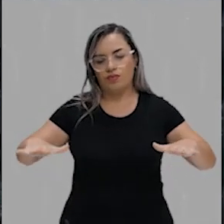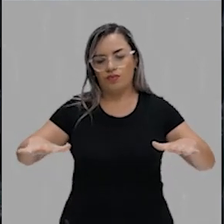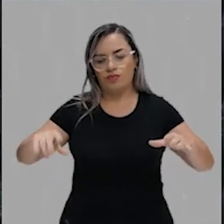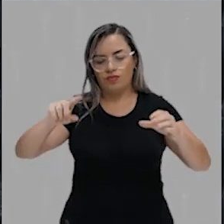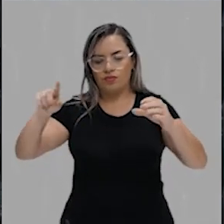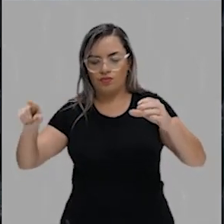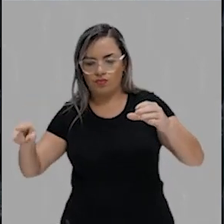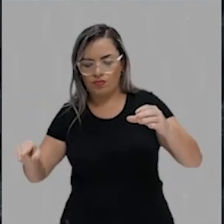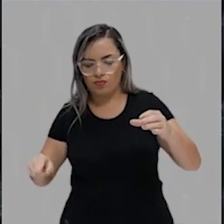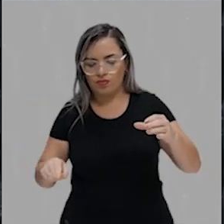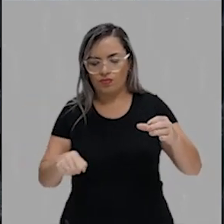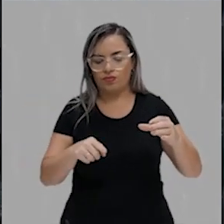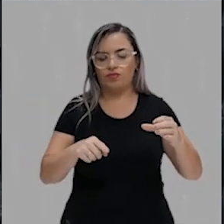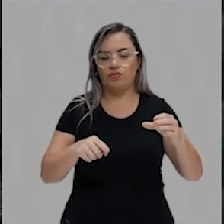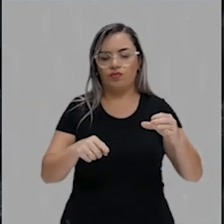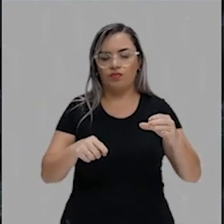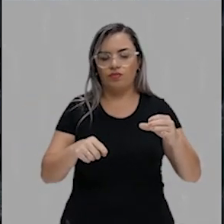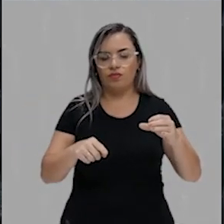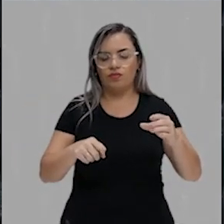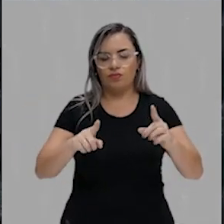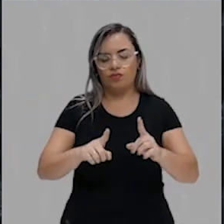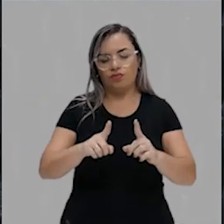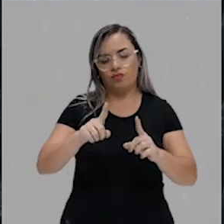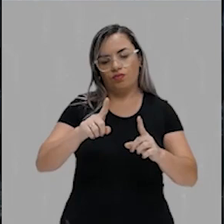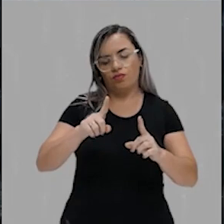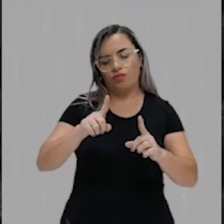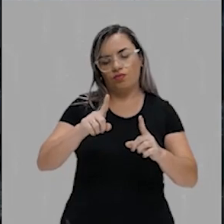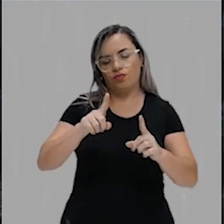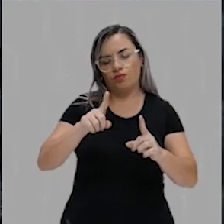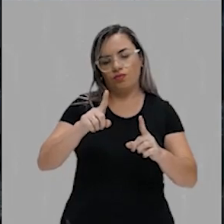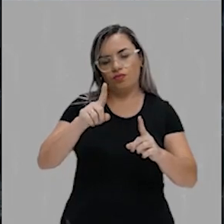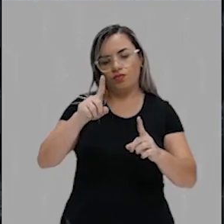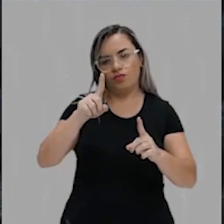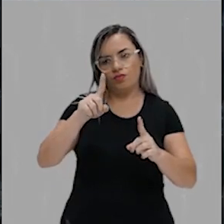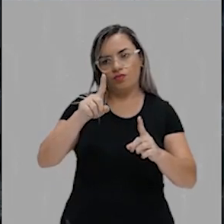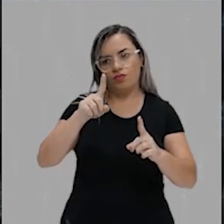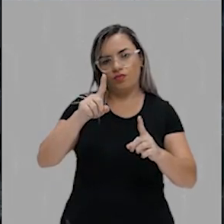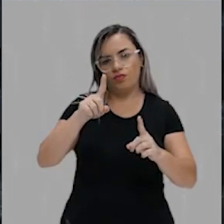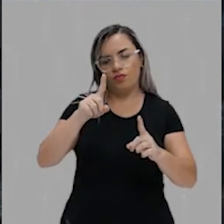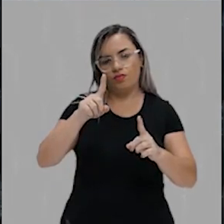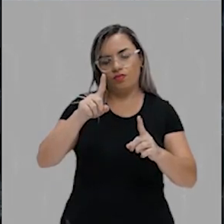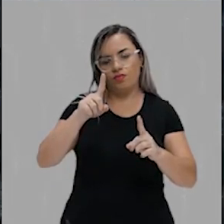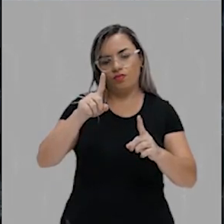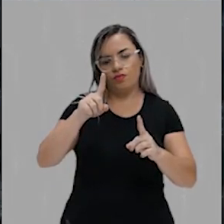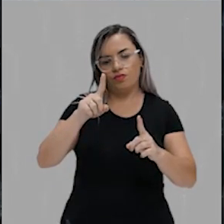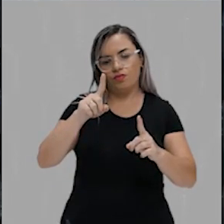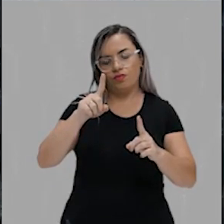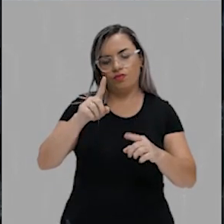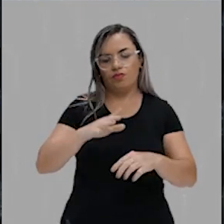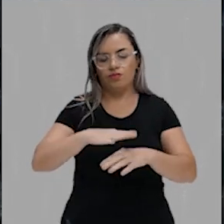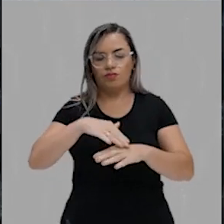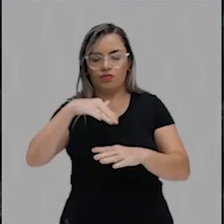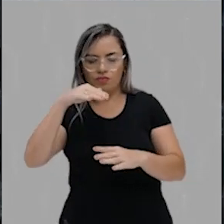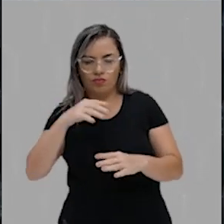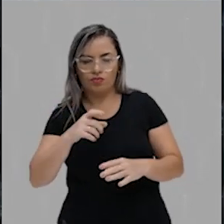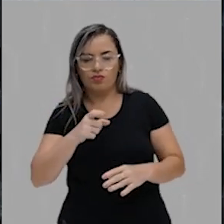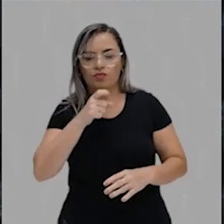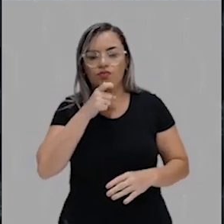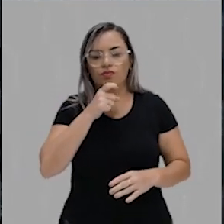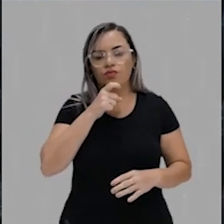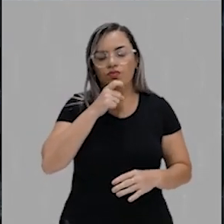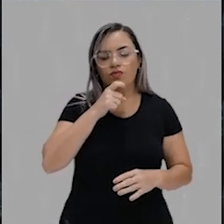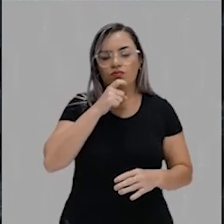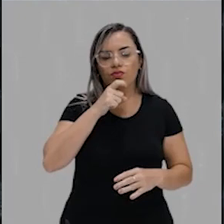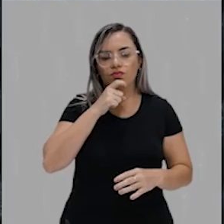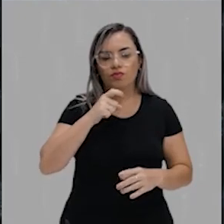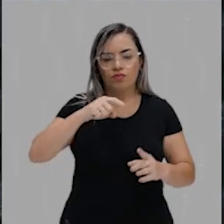as regiões de grandes altitudes. Agora, durante as épocas mais frias, o ar que está